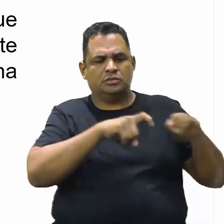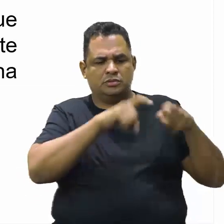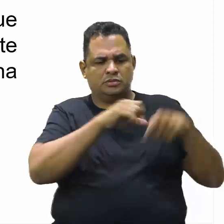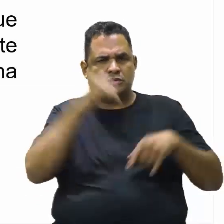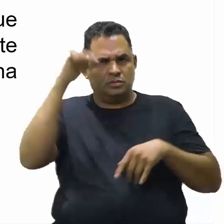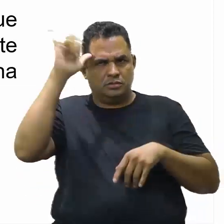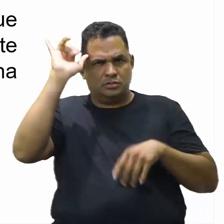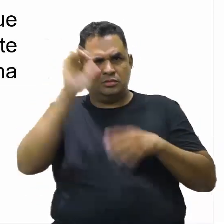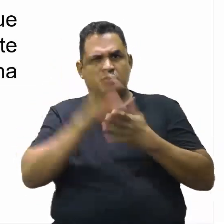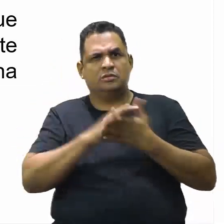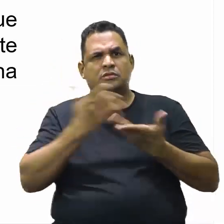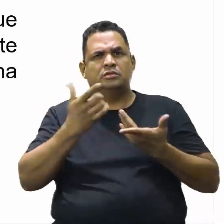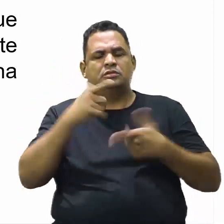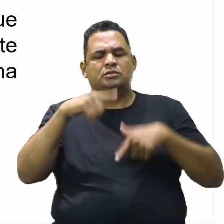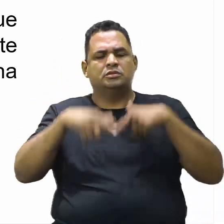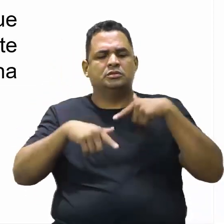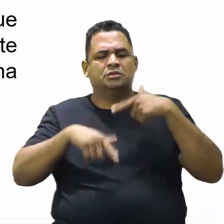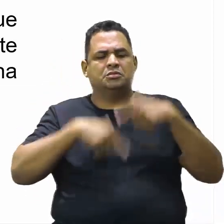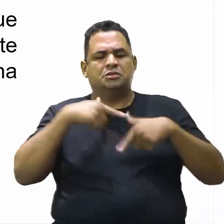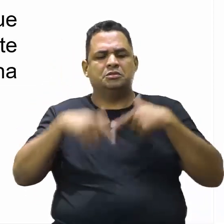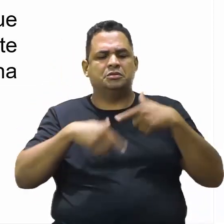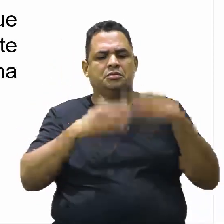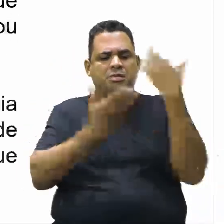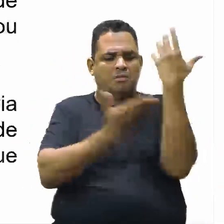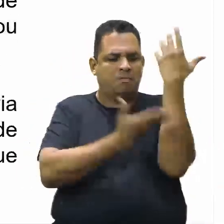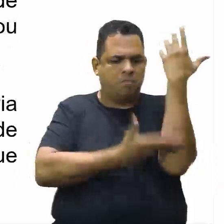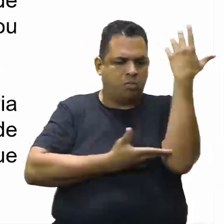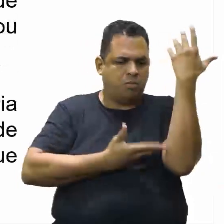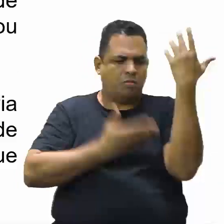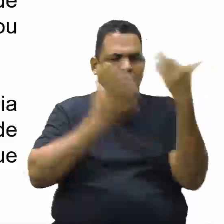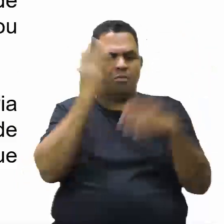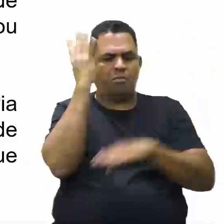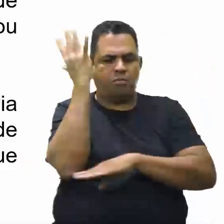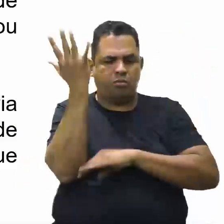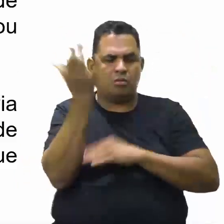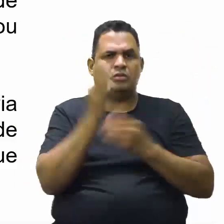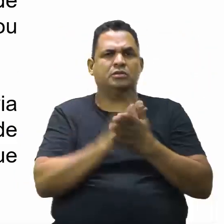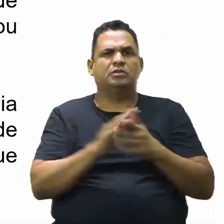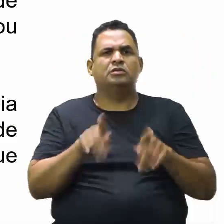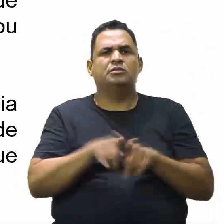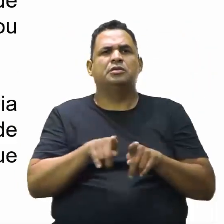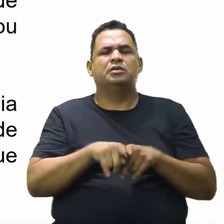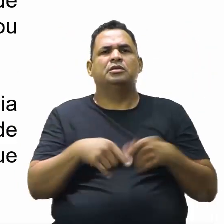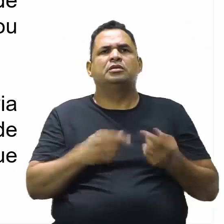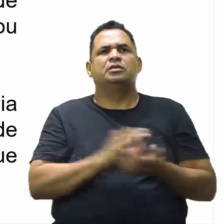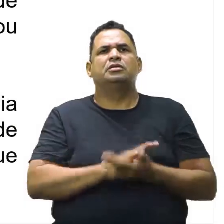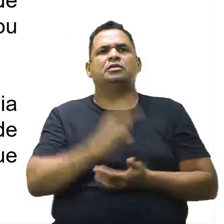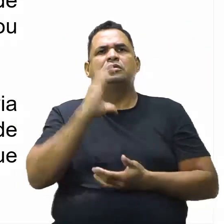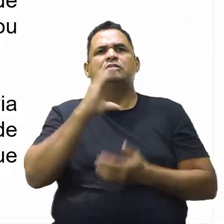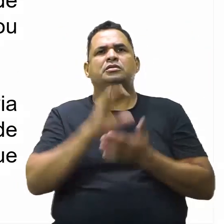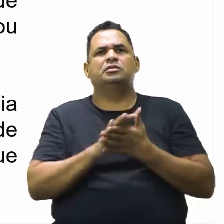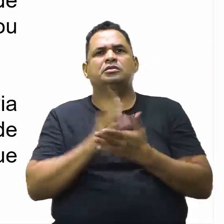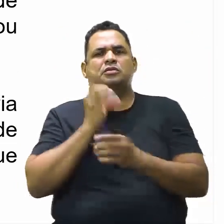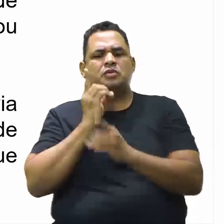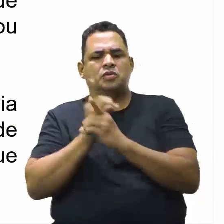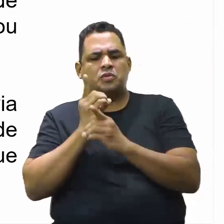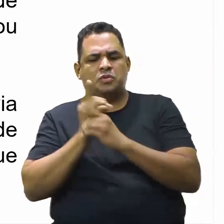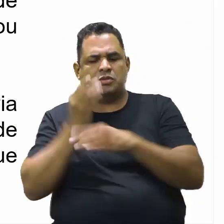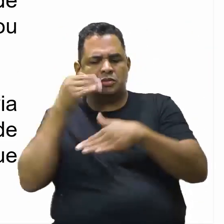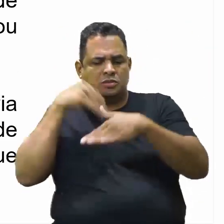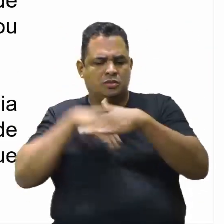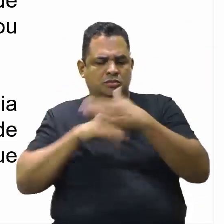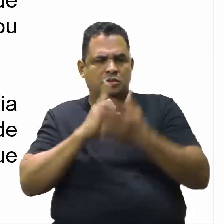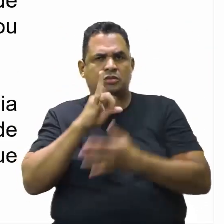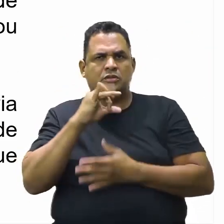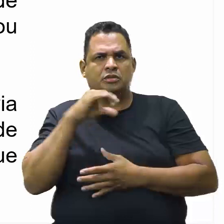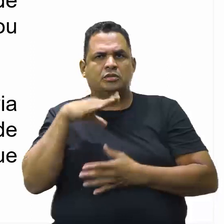e na atividade madeireira. Alternativa C, pela descoberta de reserva de